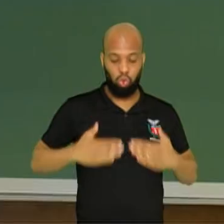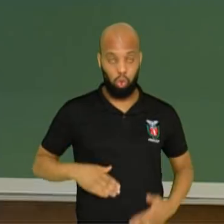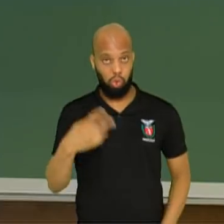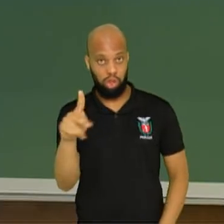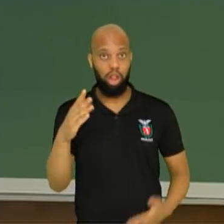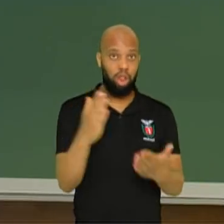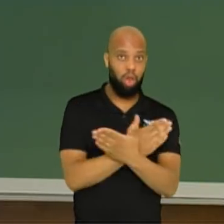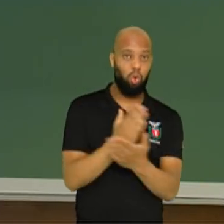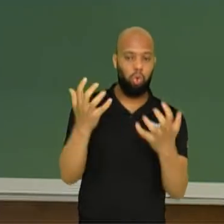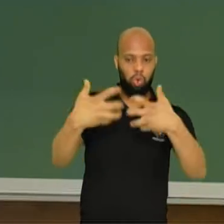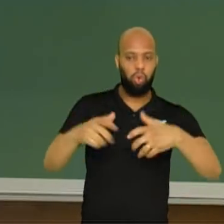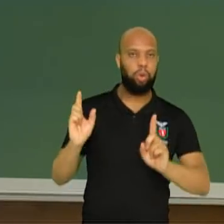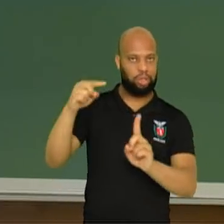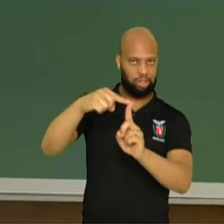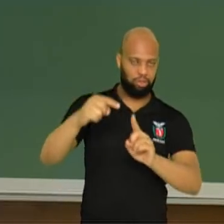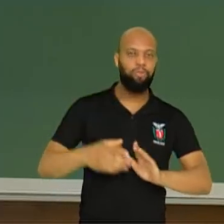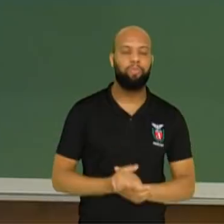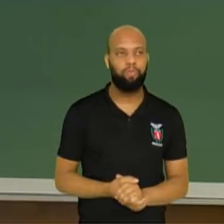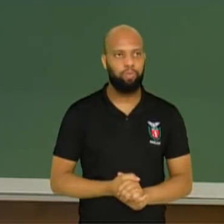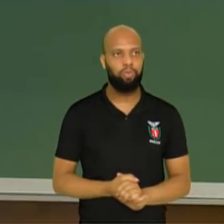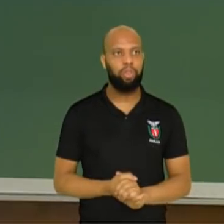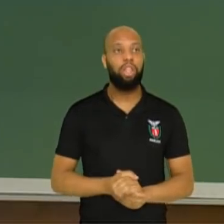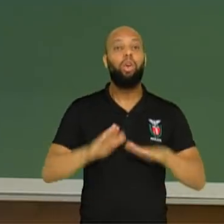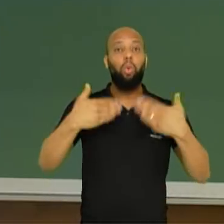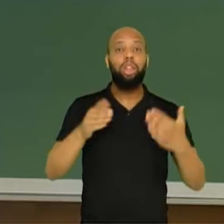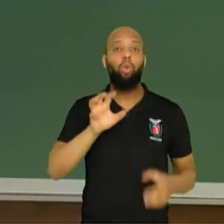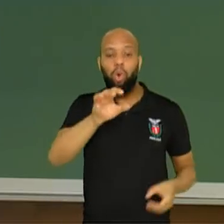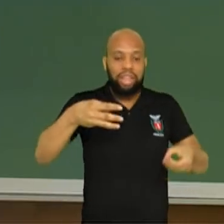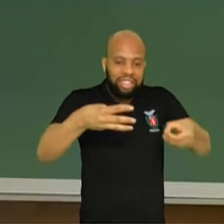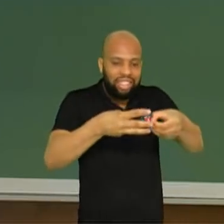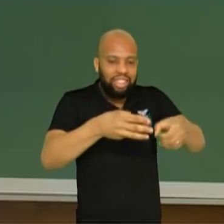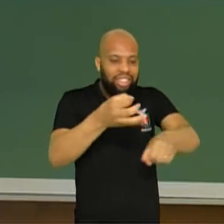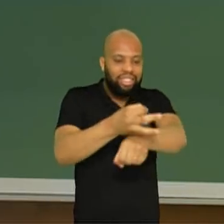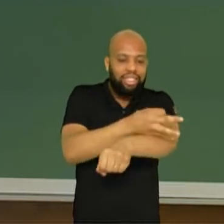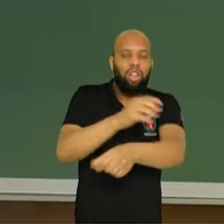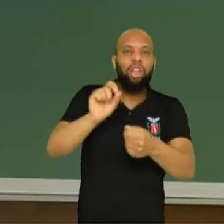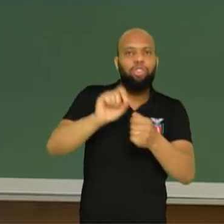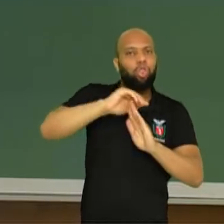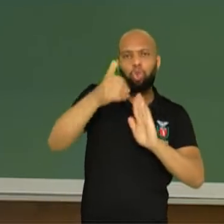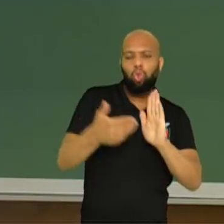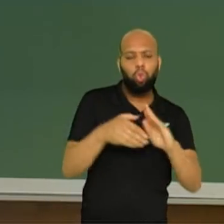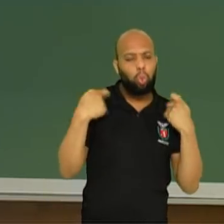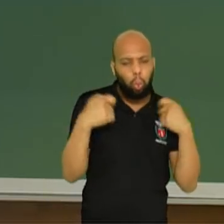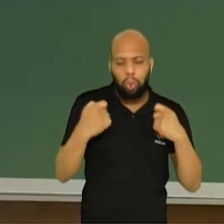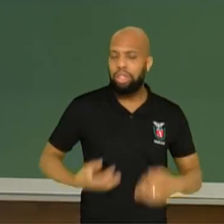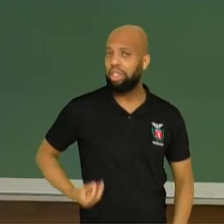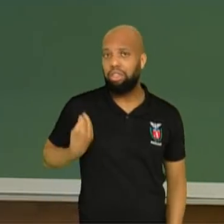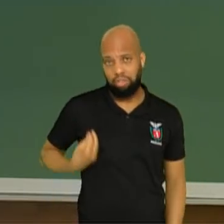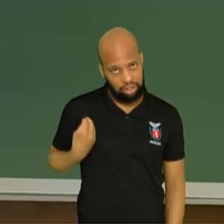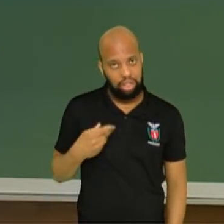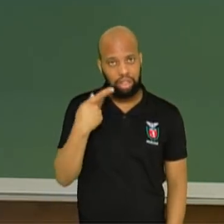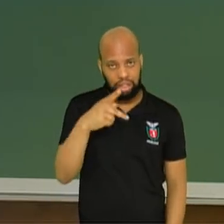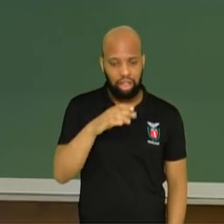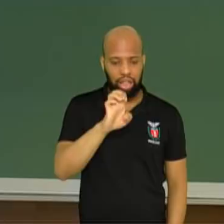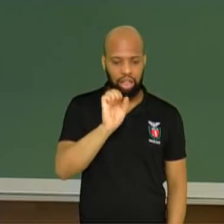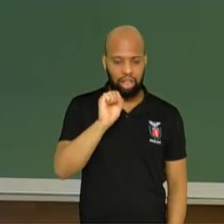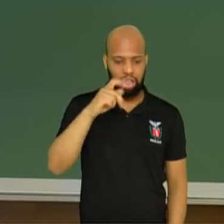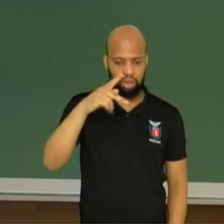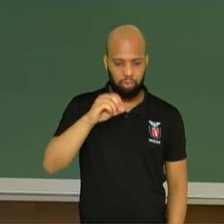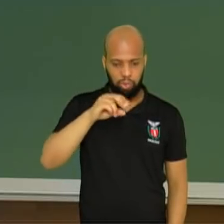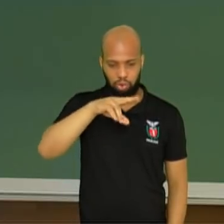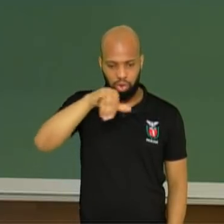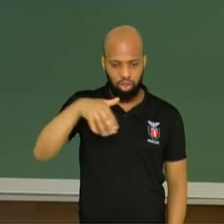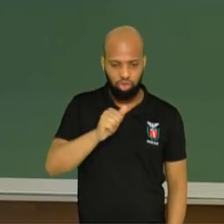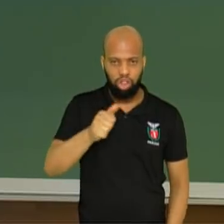algumas funções específicas. Essas células vão realizar todas as funções vitais do corpo dela, desde